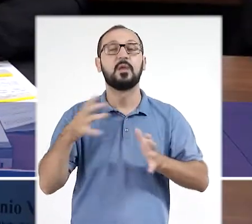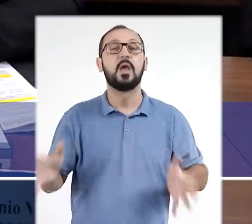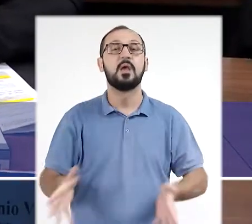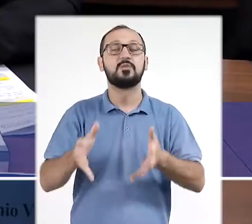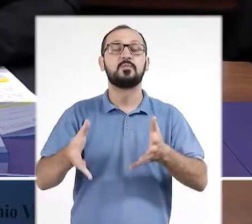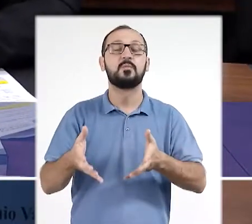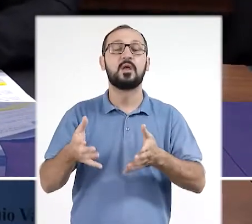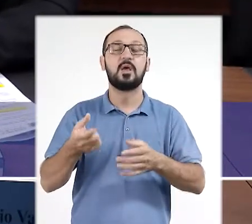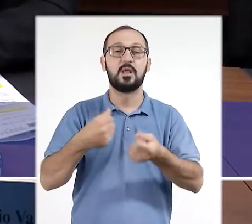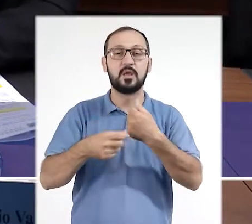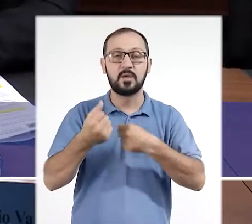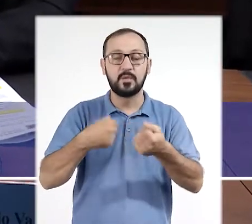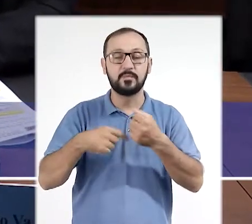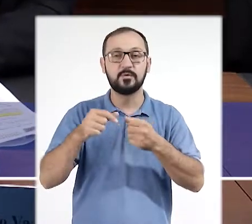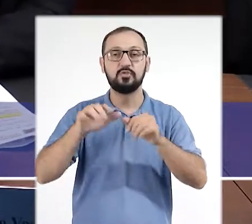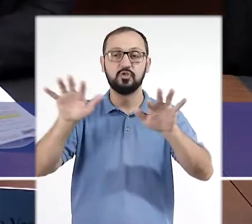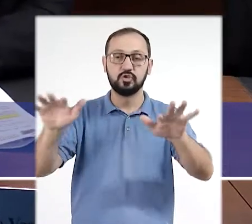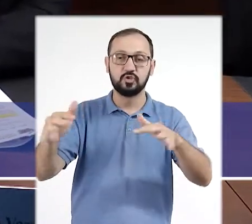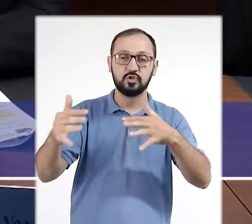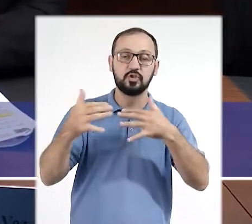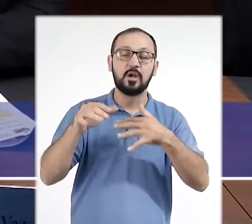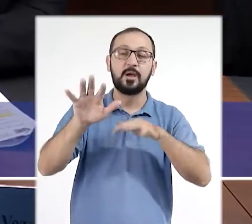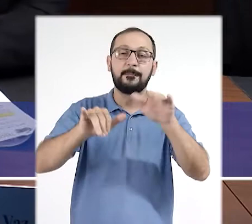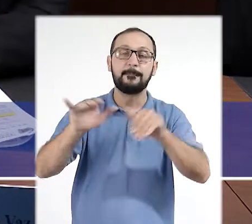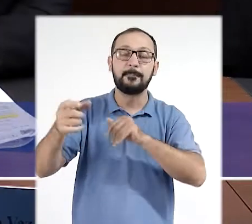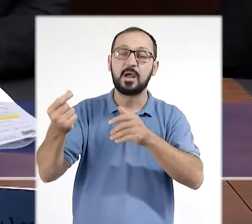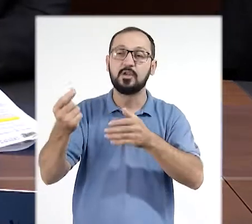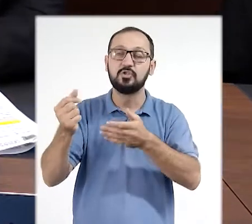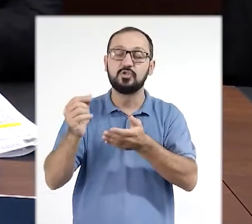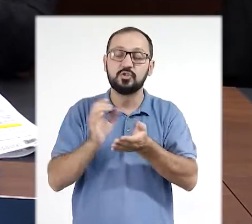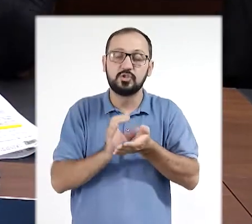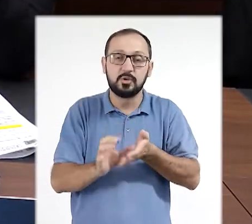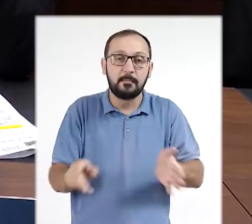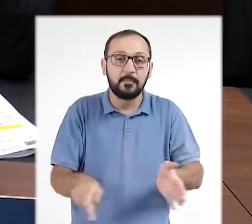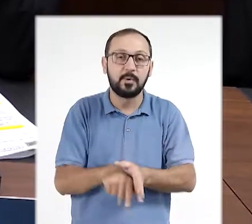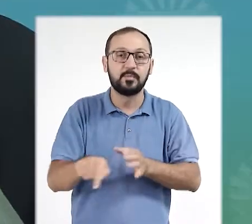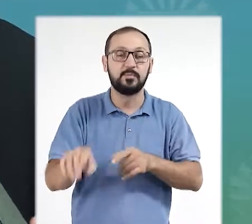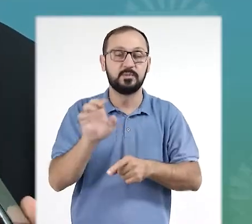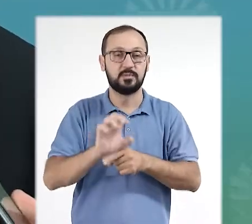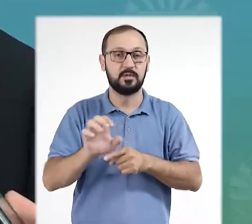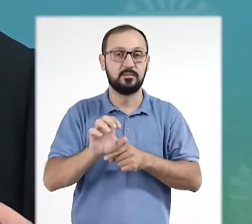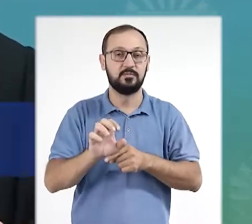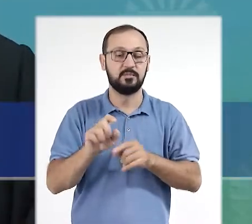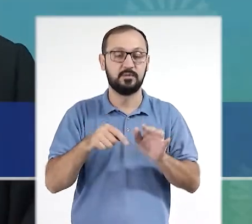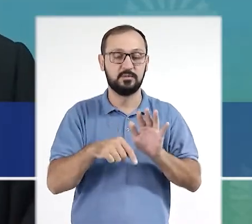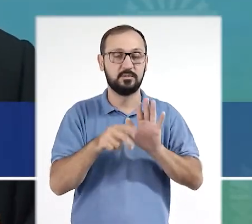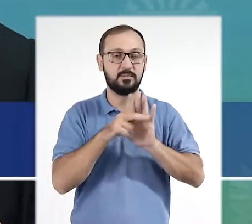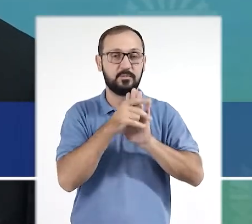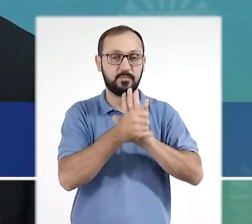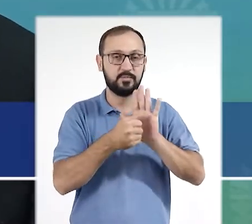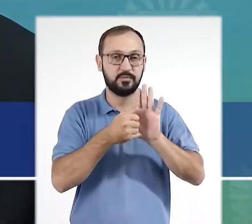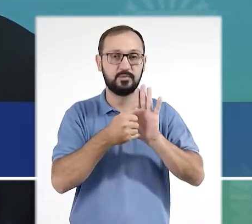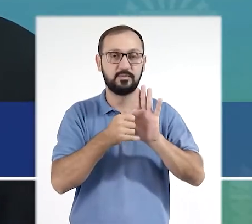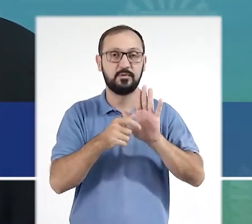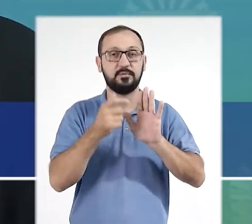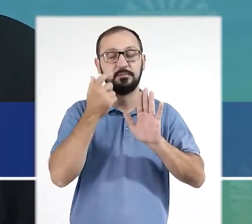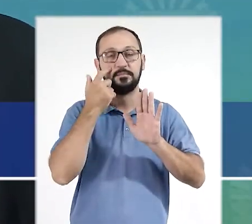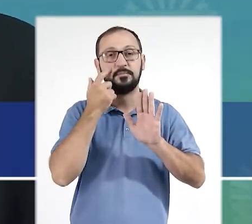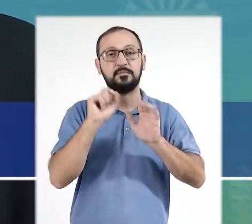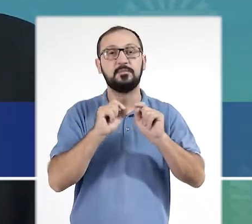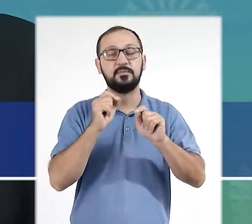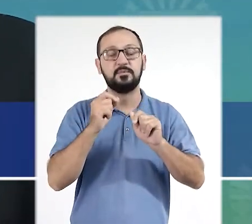visa estimular a economia e atrair novos investimentos para o Estado. Com esse projeto, a gente